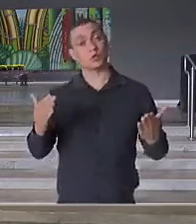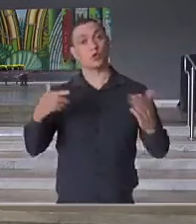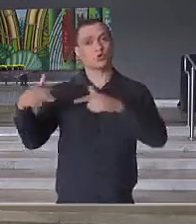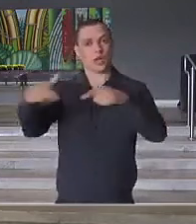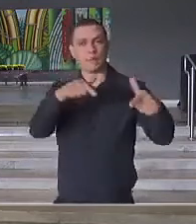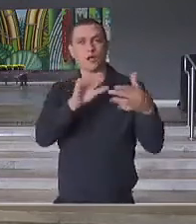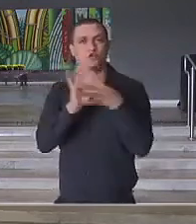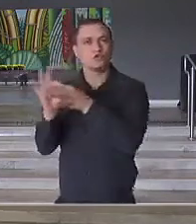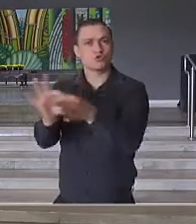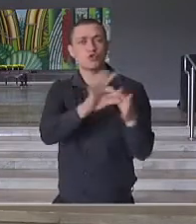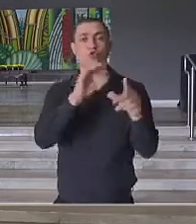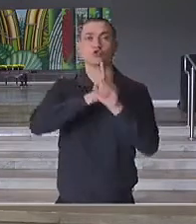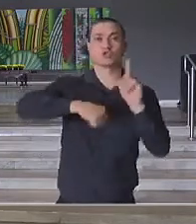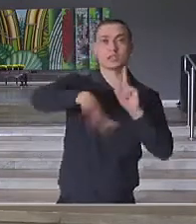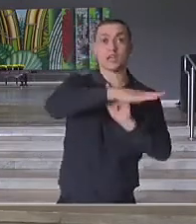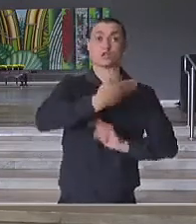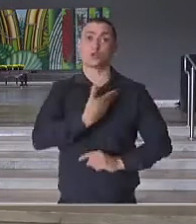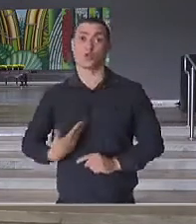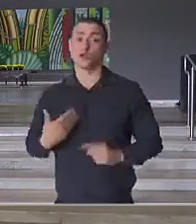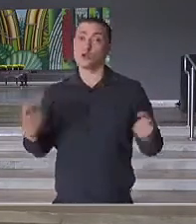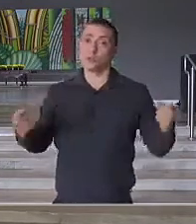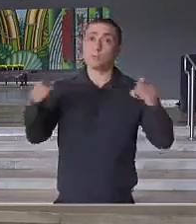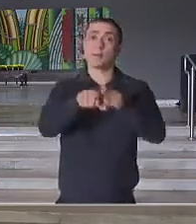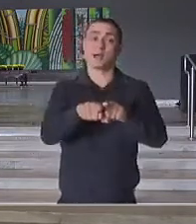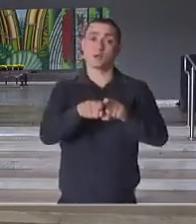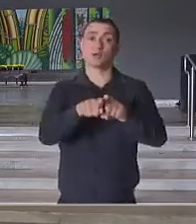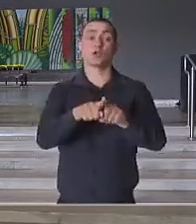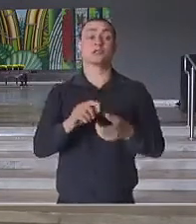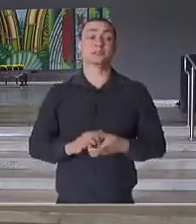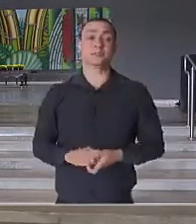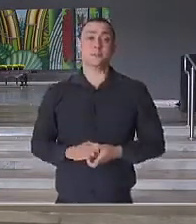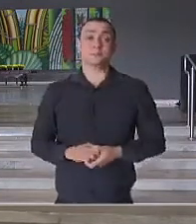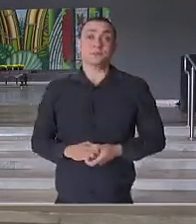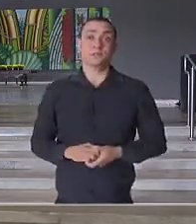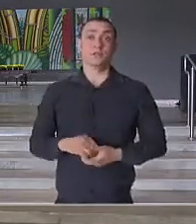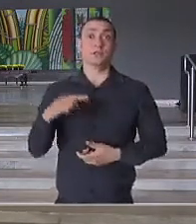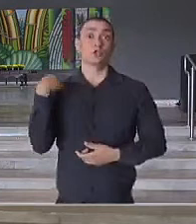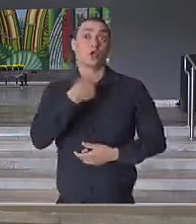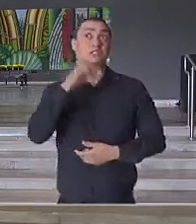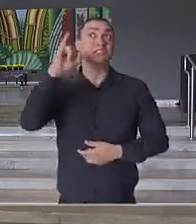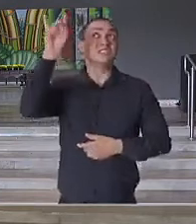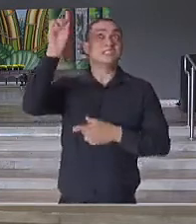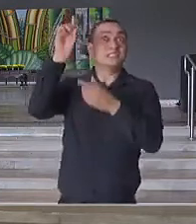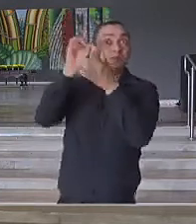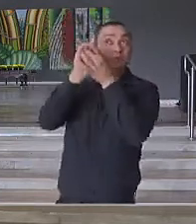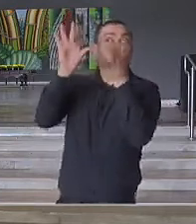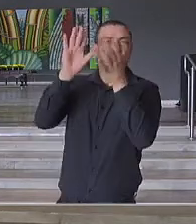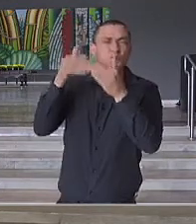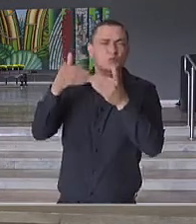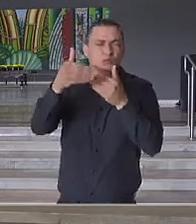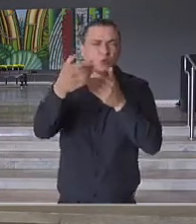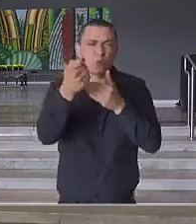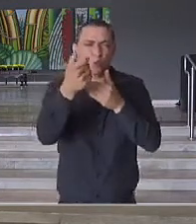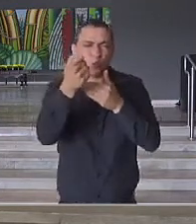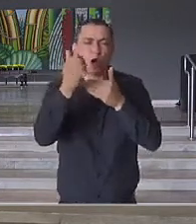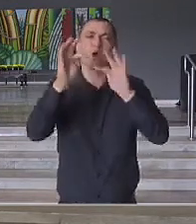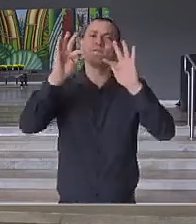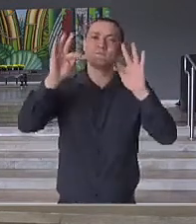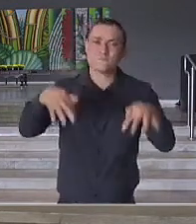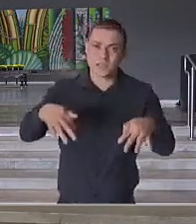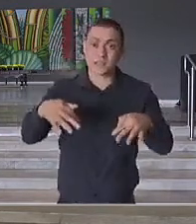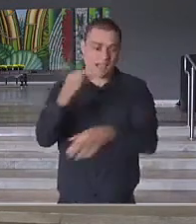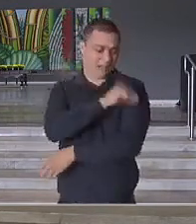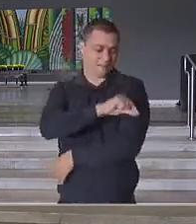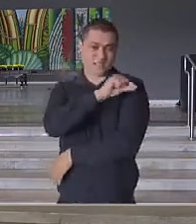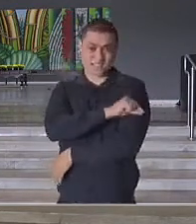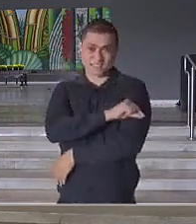coletivo, sociedade e governo nessa grande pactuação. Nós estamos, se Deus nos permitir, no final desse processo de pandemia. A